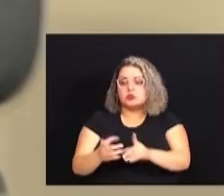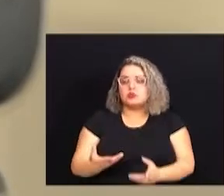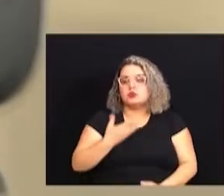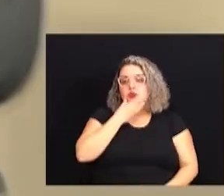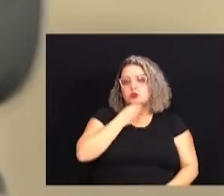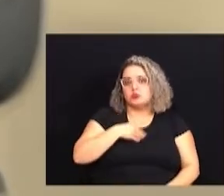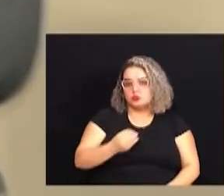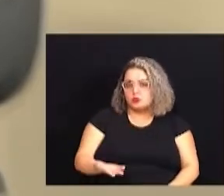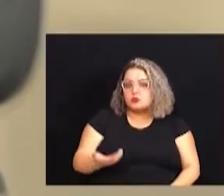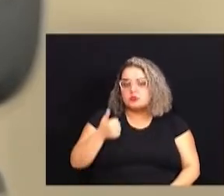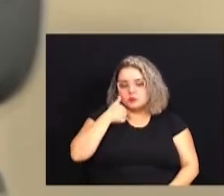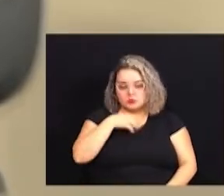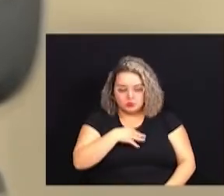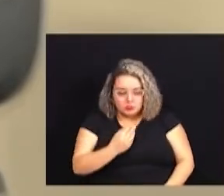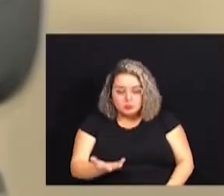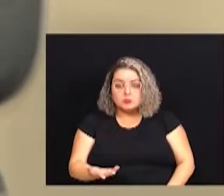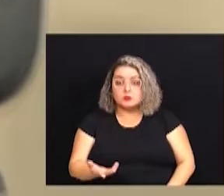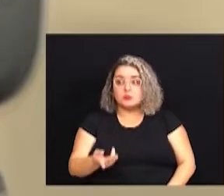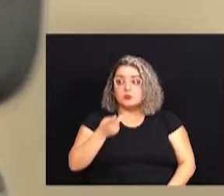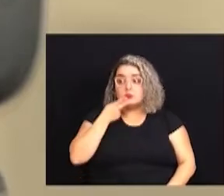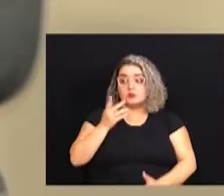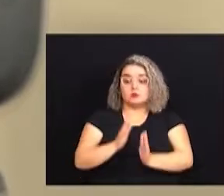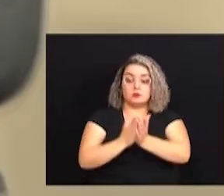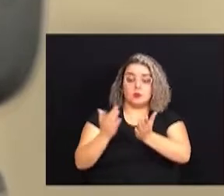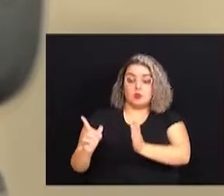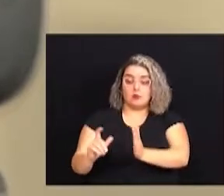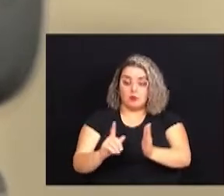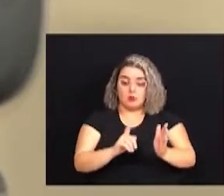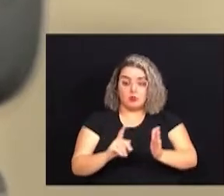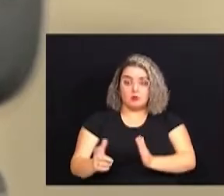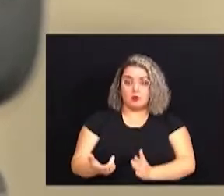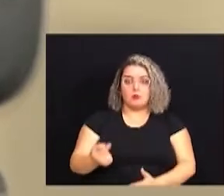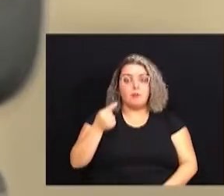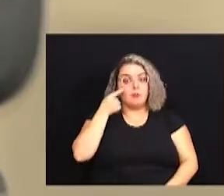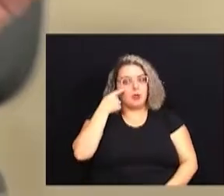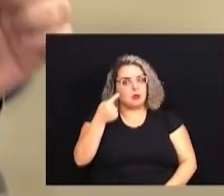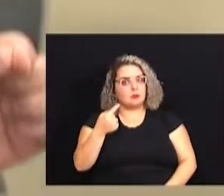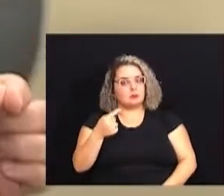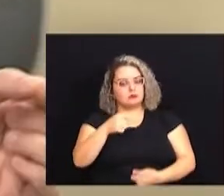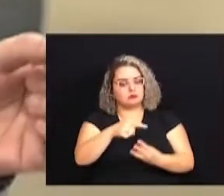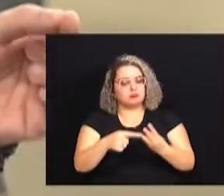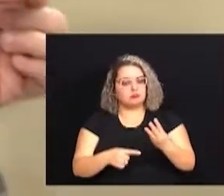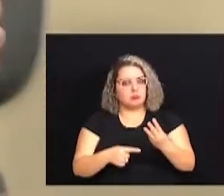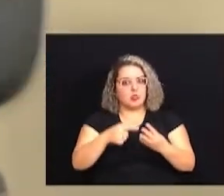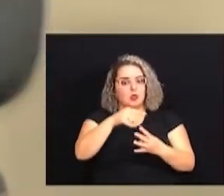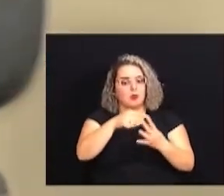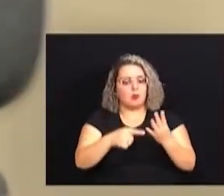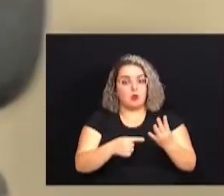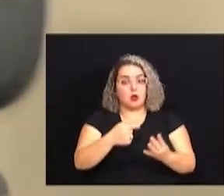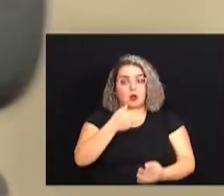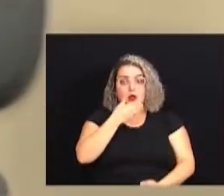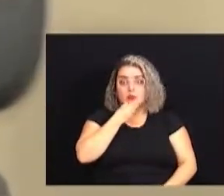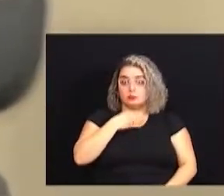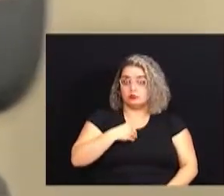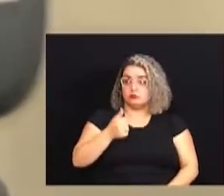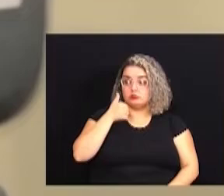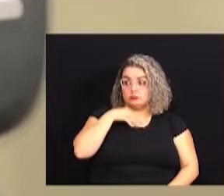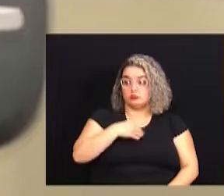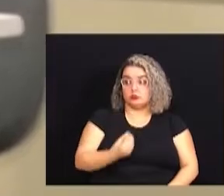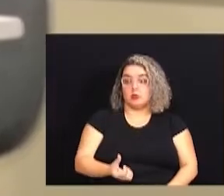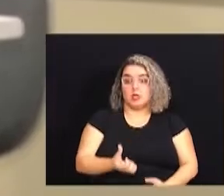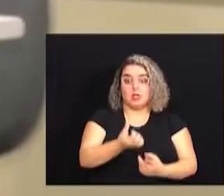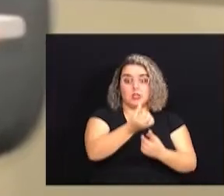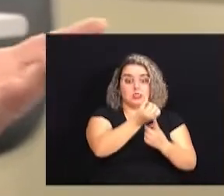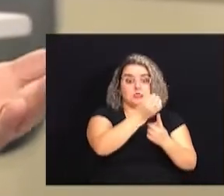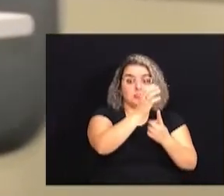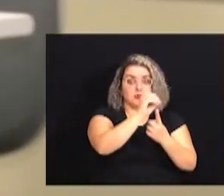para os filhos e tal. Outro detalhe, nós estamos falando de um álbum. Imagina um pai que tem 3, 4 filhos, se for comprar um álbum para cada filho, né,